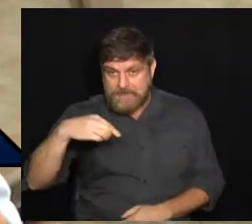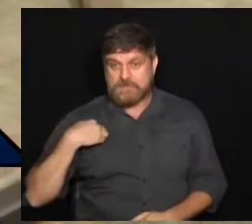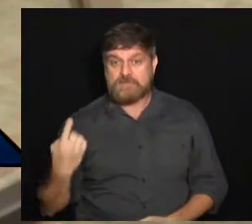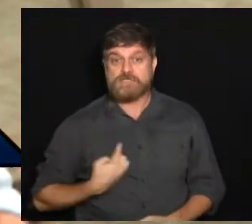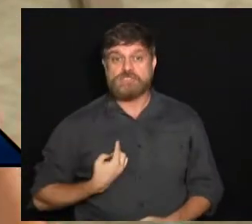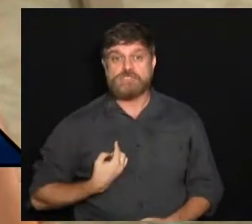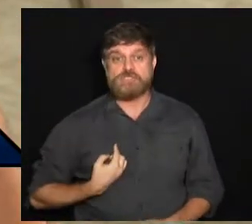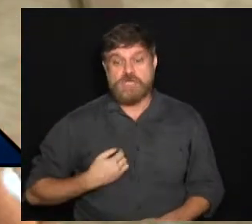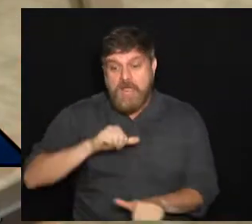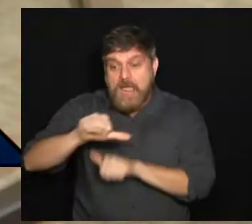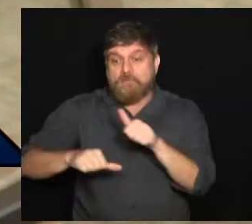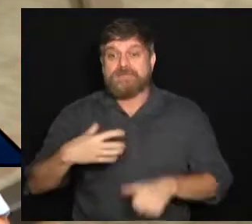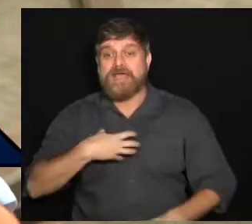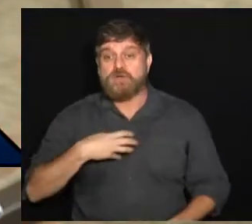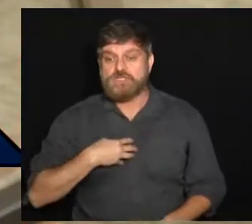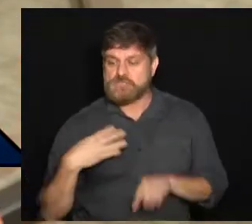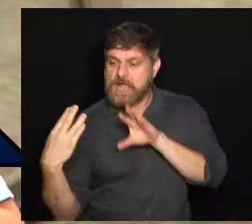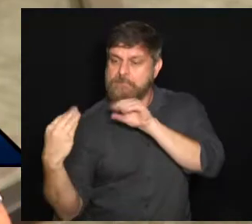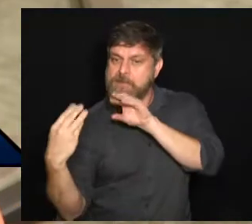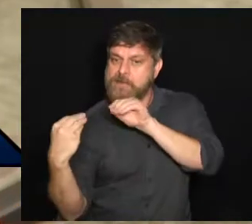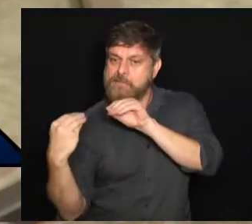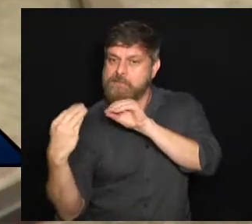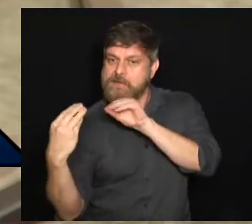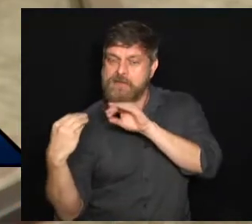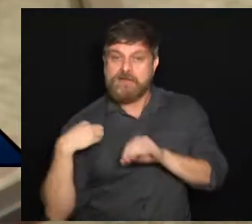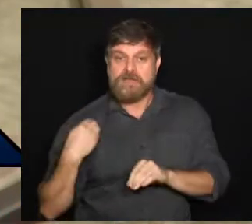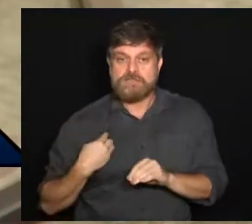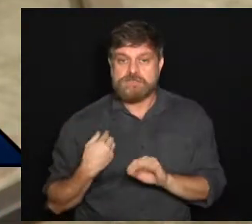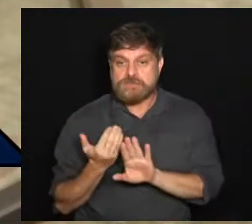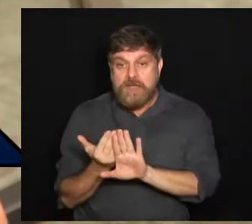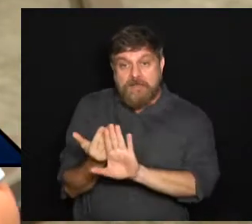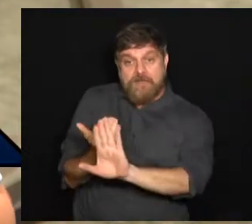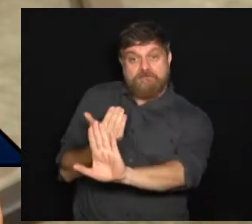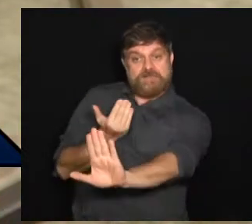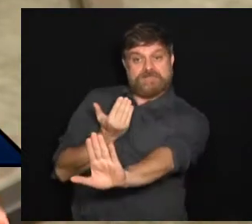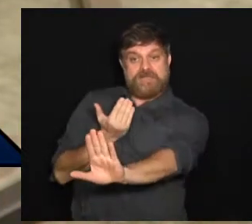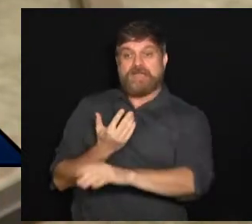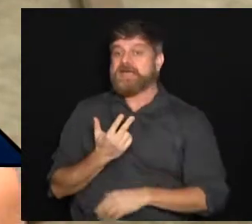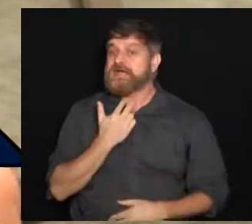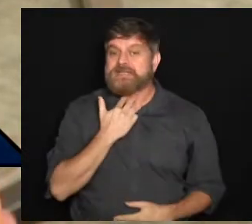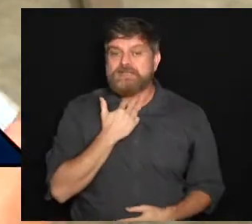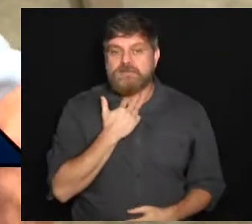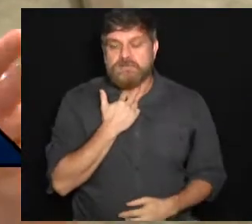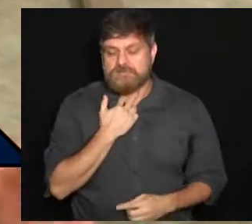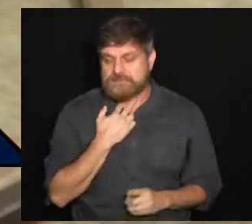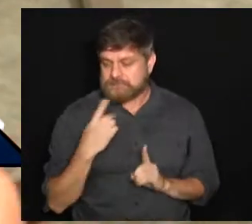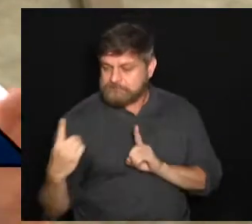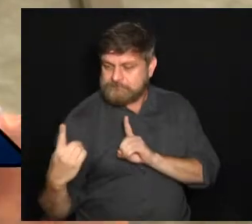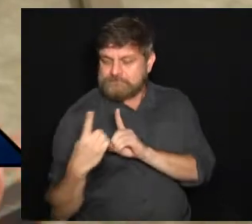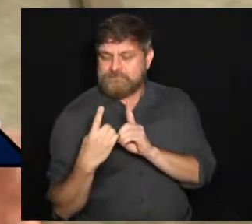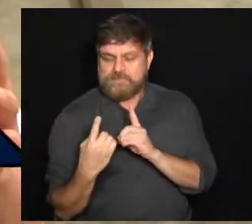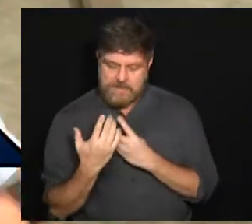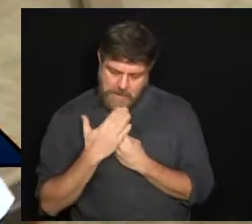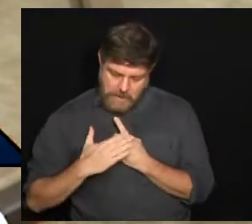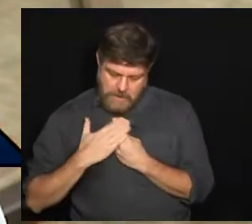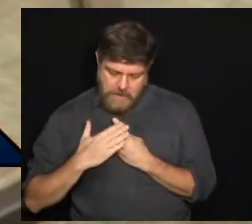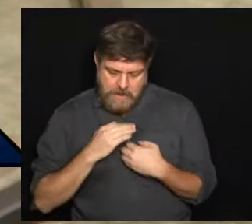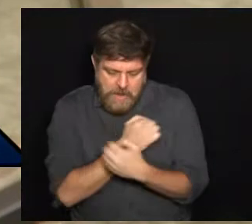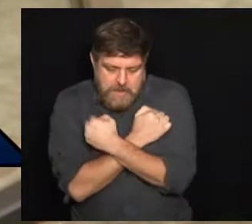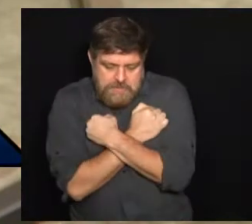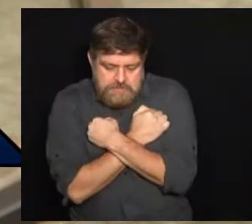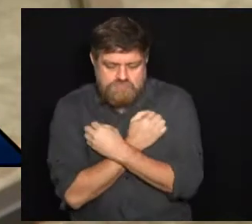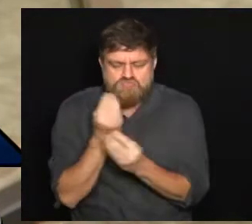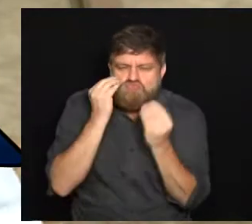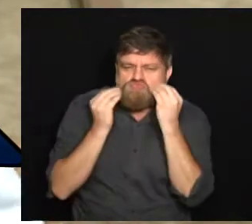jeito de conversar e de nos falarmos é nos afastarmos. A gente não pode mais ficar se abraçando, se beijando e conversando